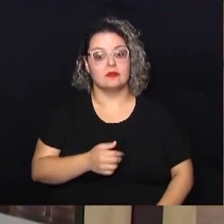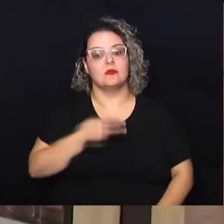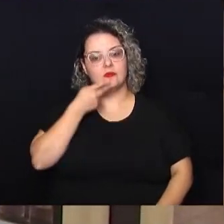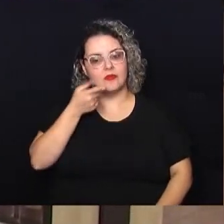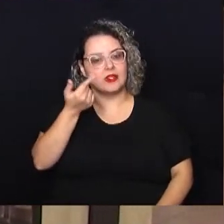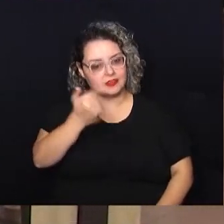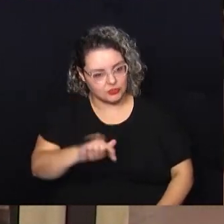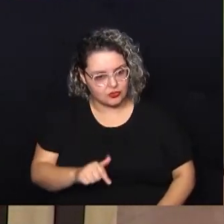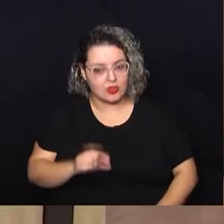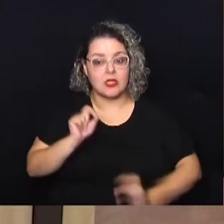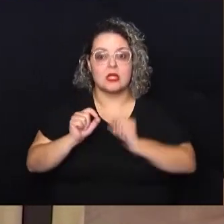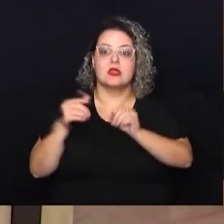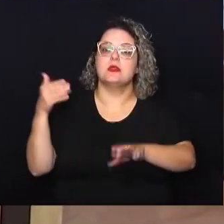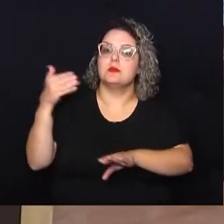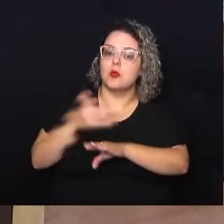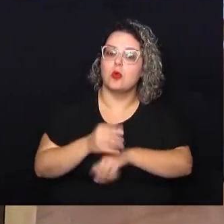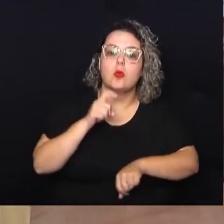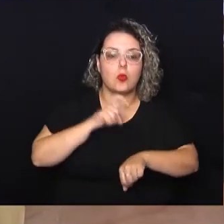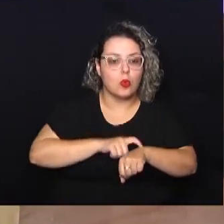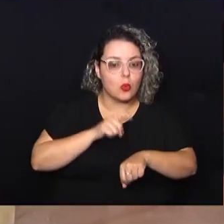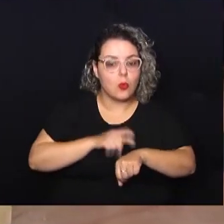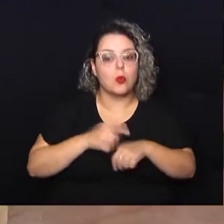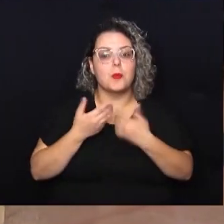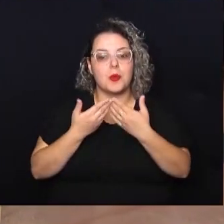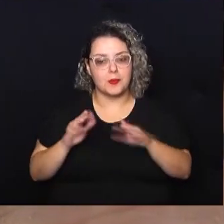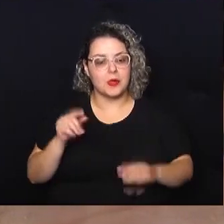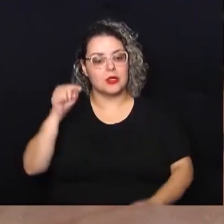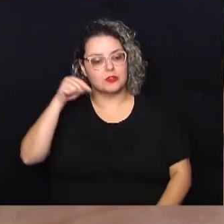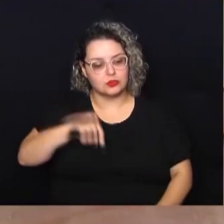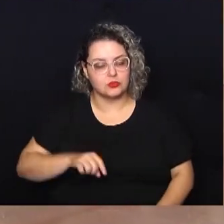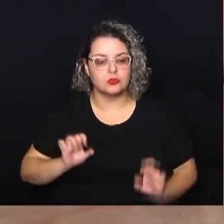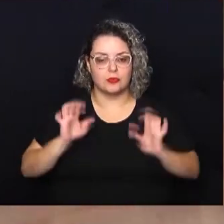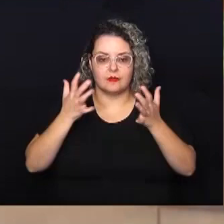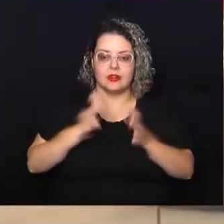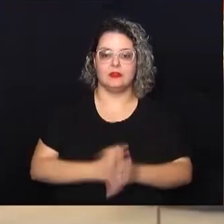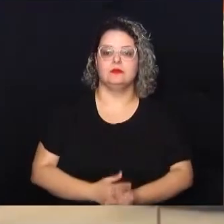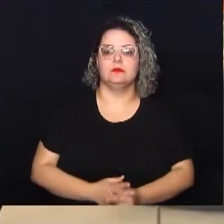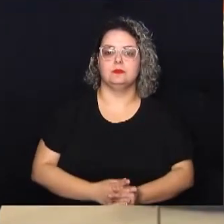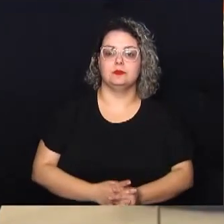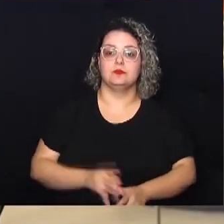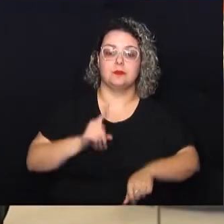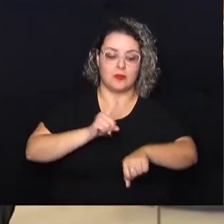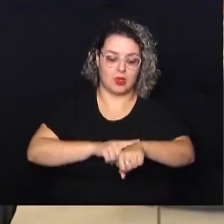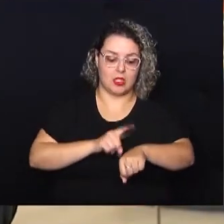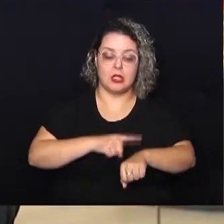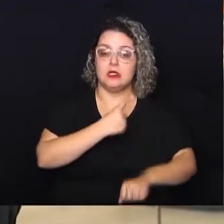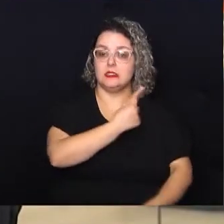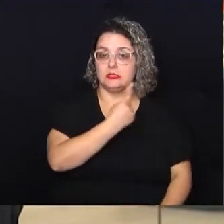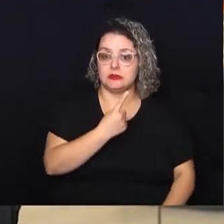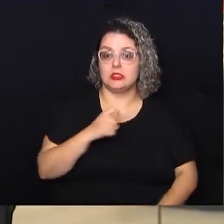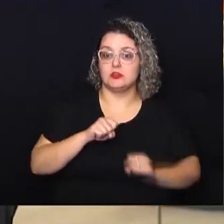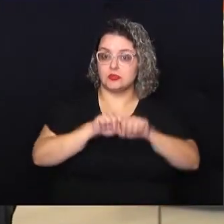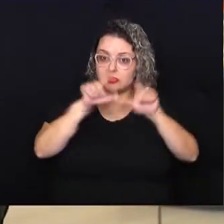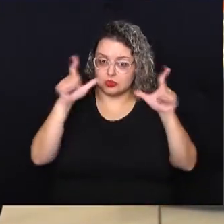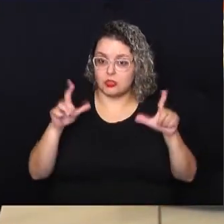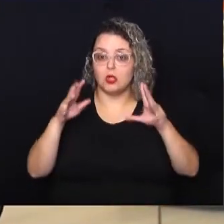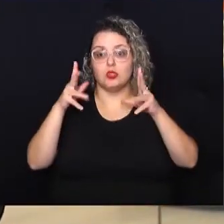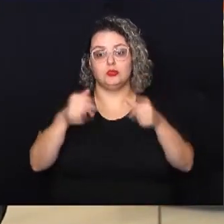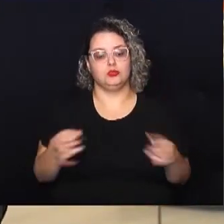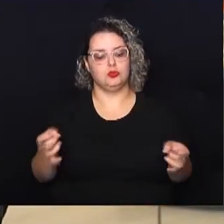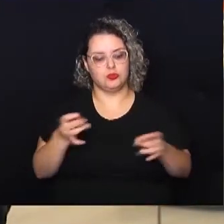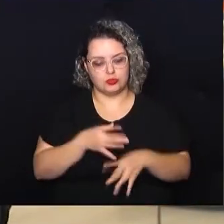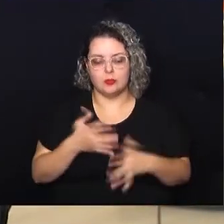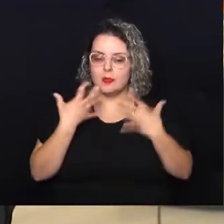aqui participar o horário de funcionamento aqui do evento. A partir das 11 horas da manhã estarão todos prontos